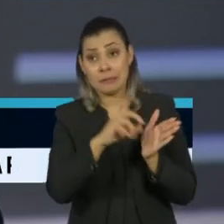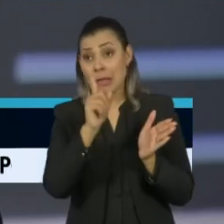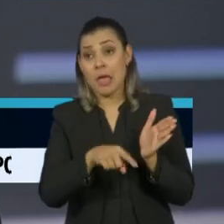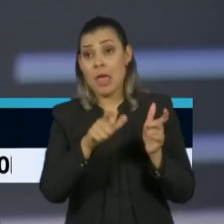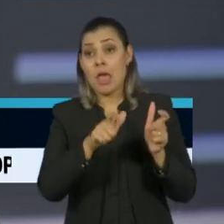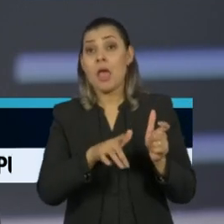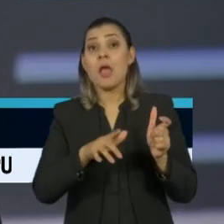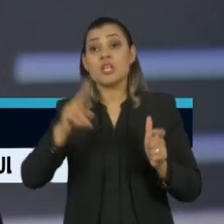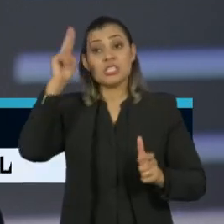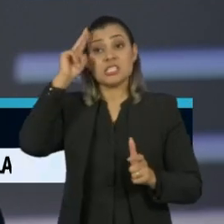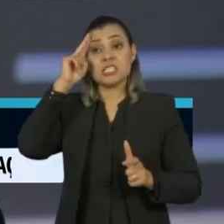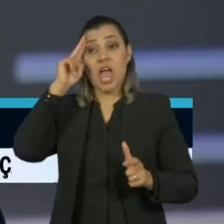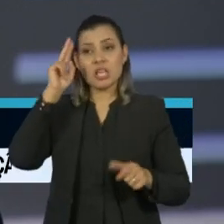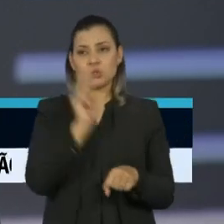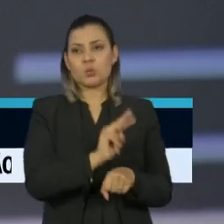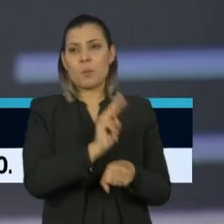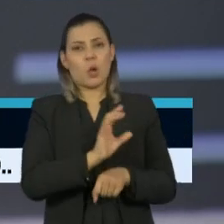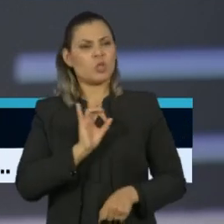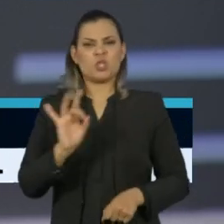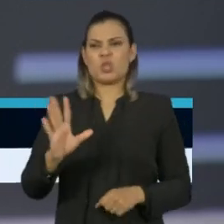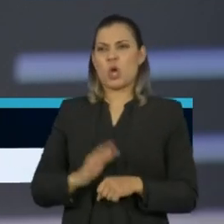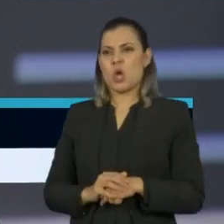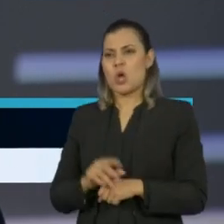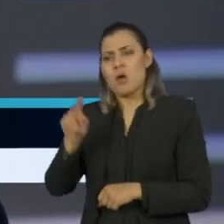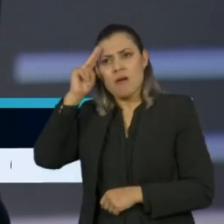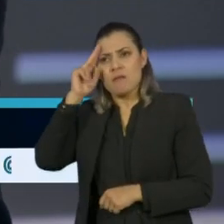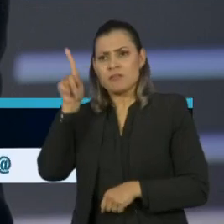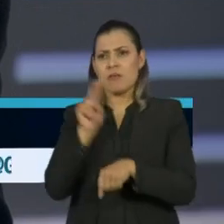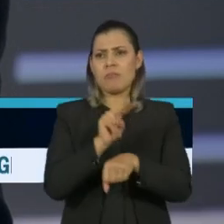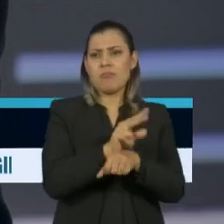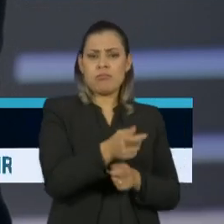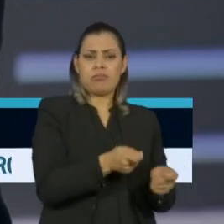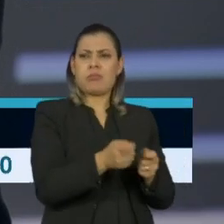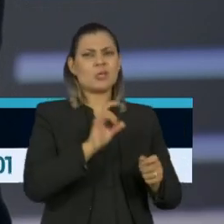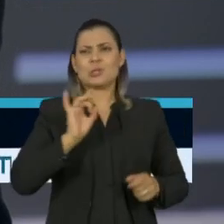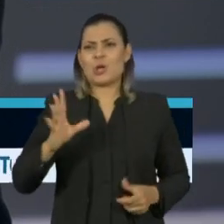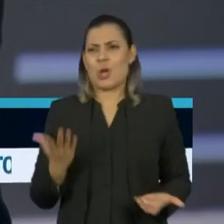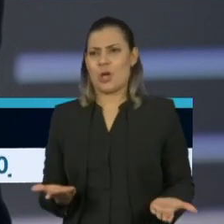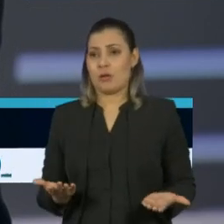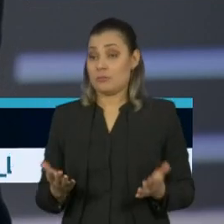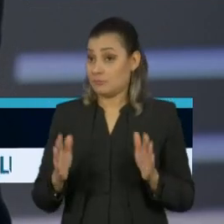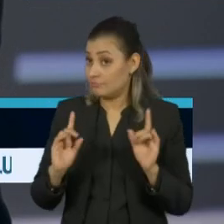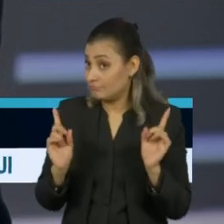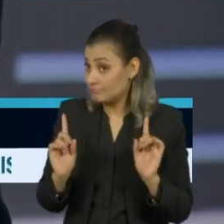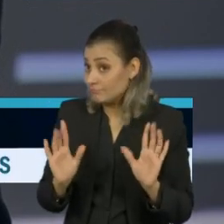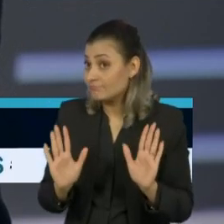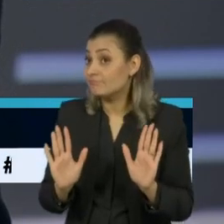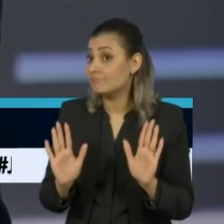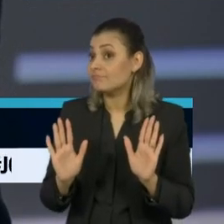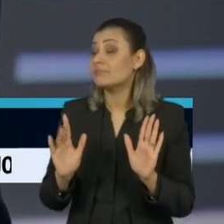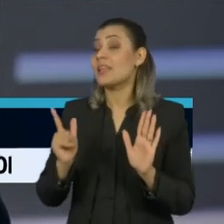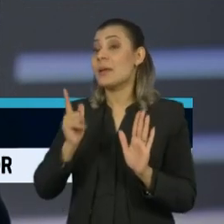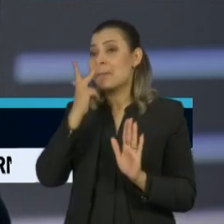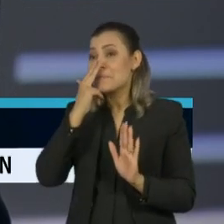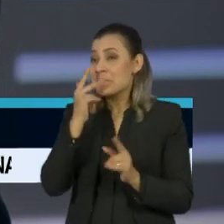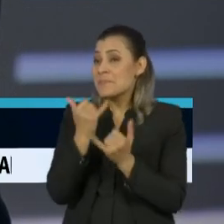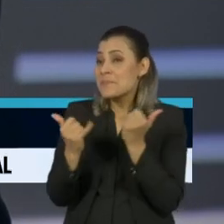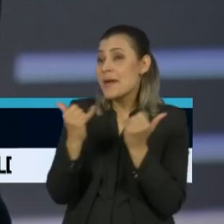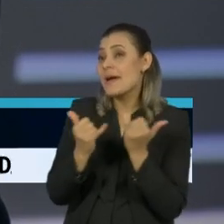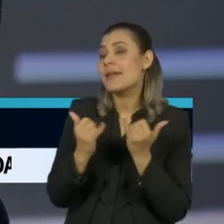lugar que só o exército entendi só o exército administra então eu tenho impressão que a um mesmo tipo